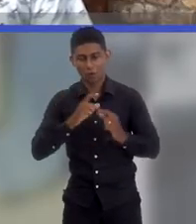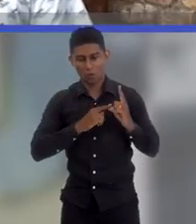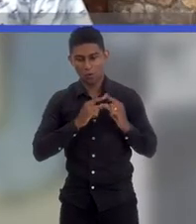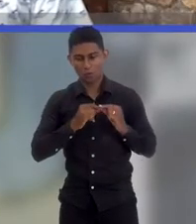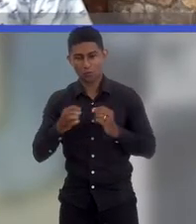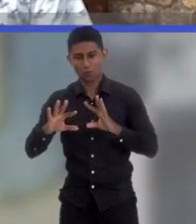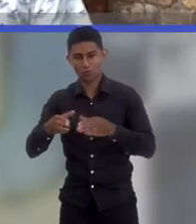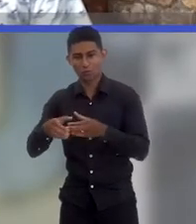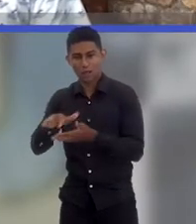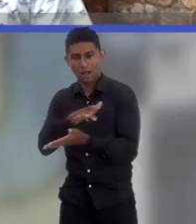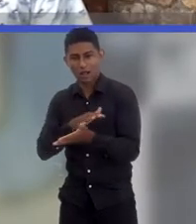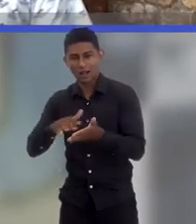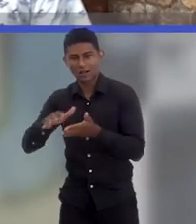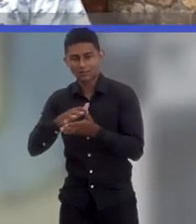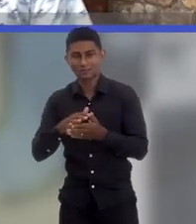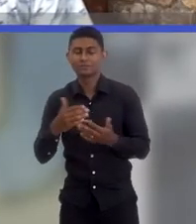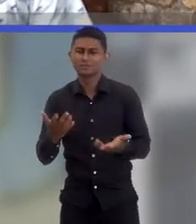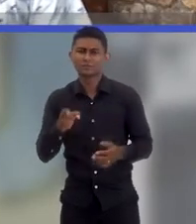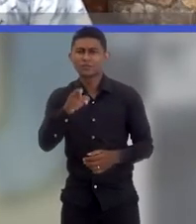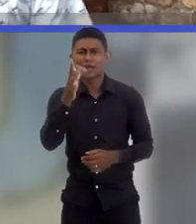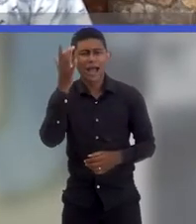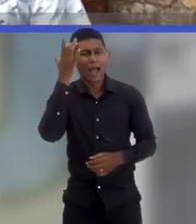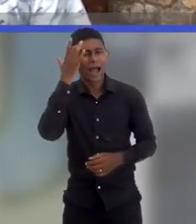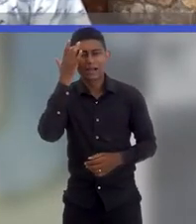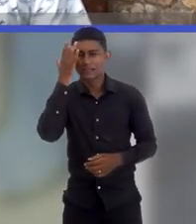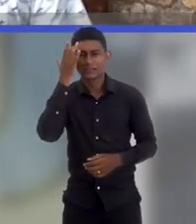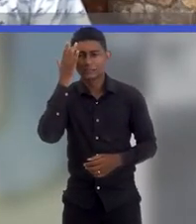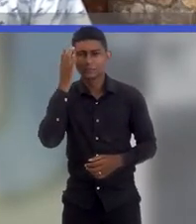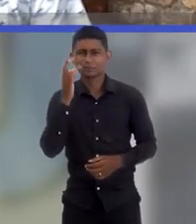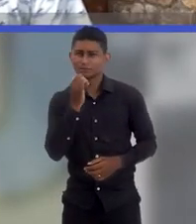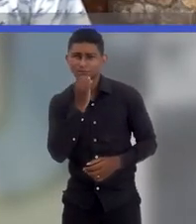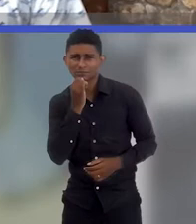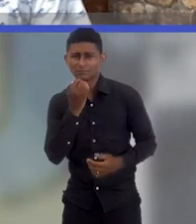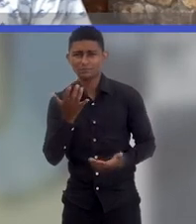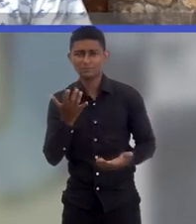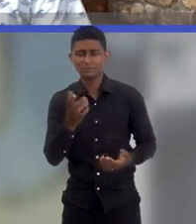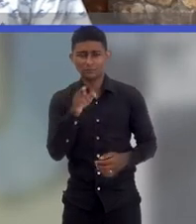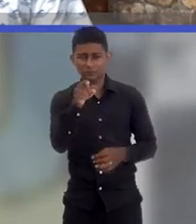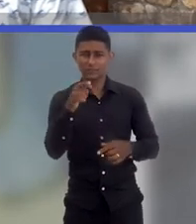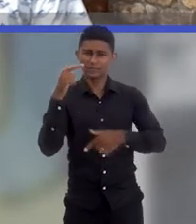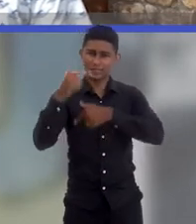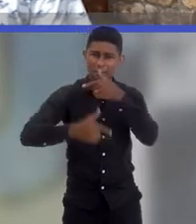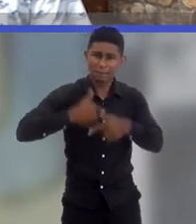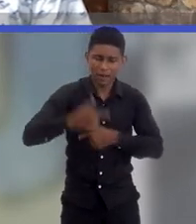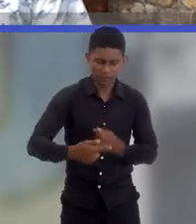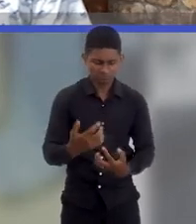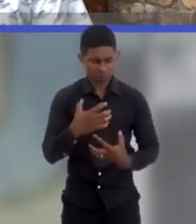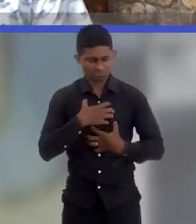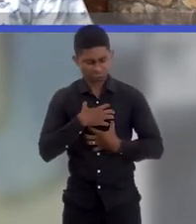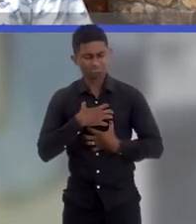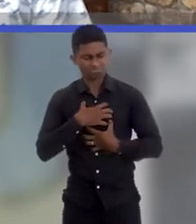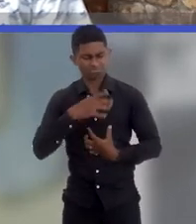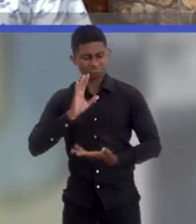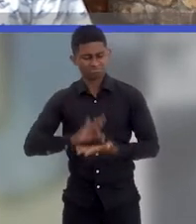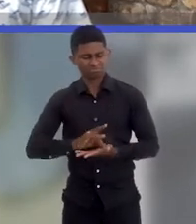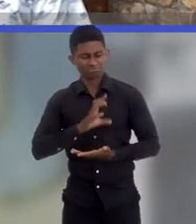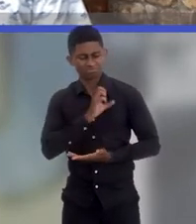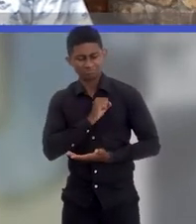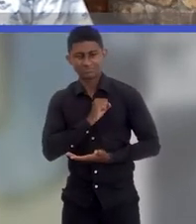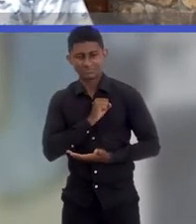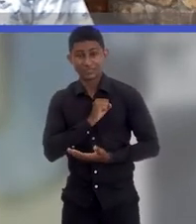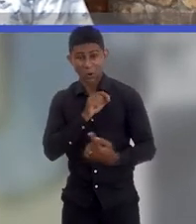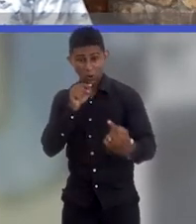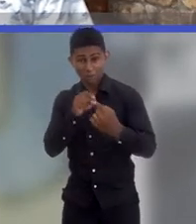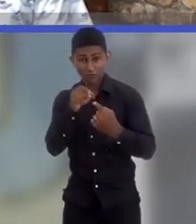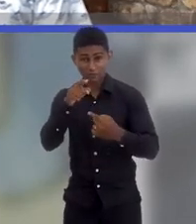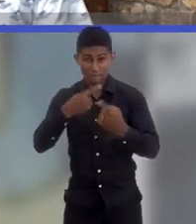da Viradouro, esteve na São Clemente com você, quer dizer, você acha que esse espírito que envolve o seu trabalho é o responsável